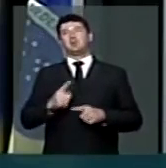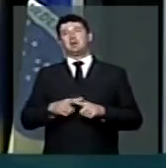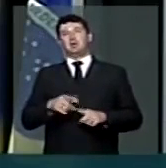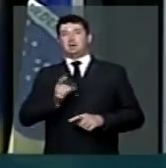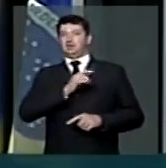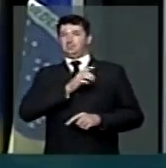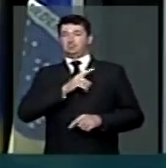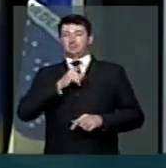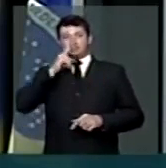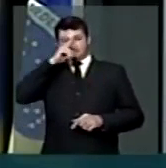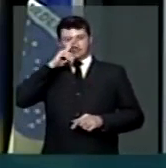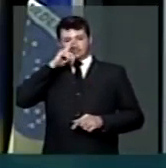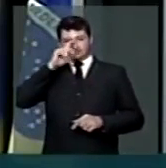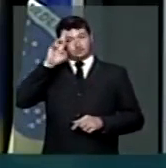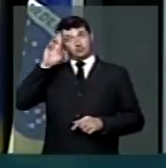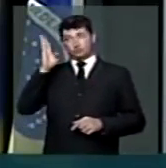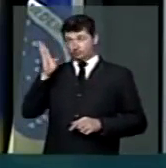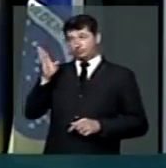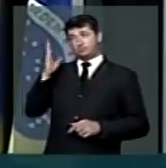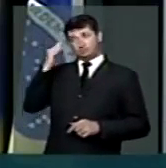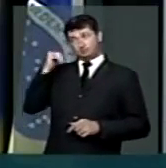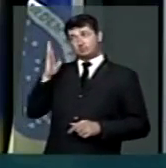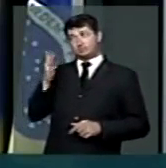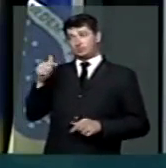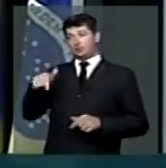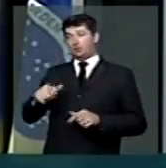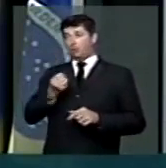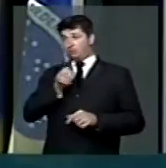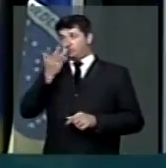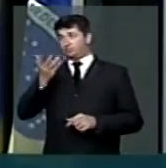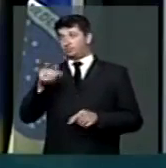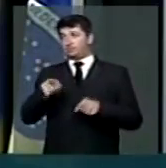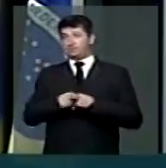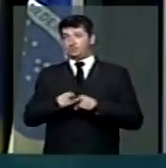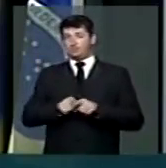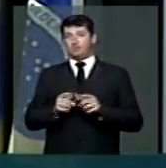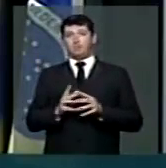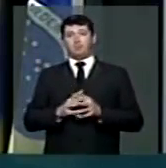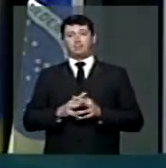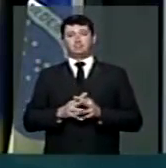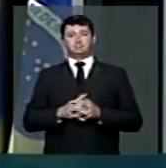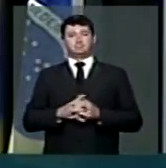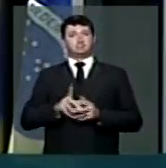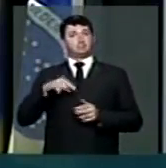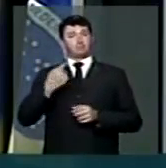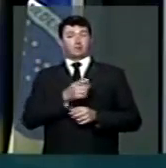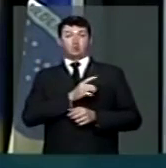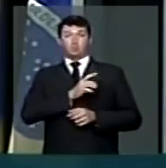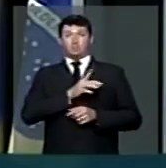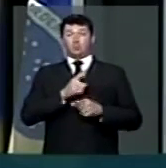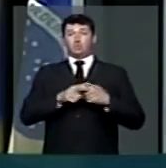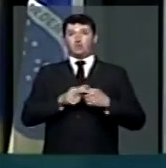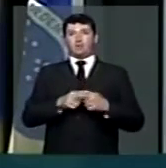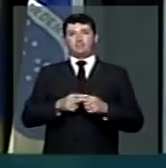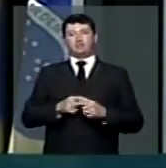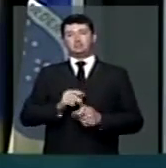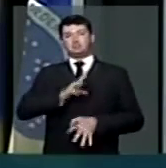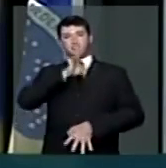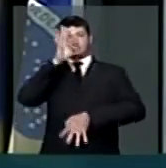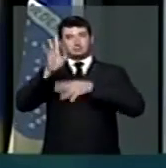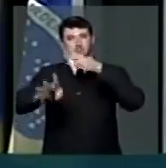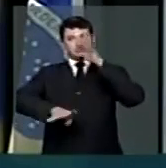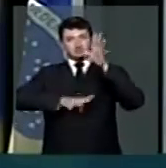pelo risco, e Vossa Excelência mesmo já fez hoje aqui um pronunciamento também nessa linha, a gente teme pela banalização da